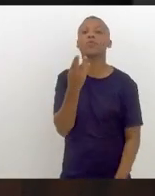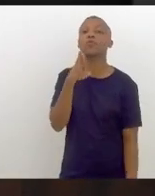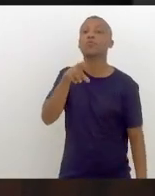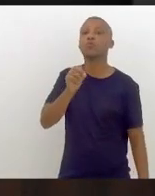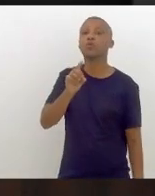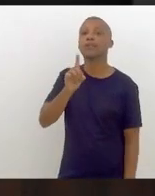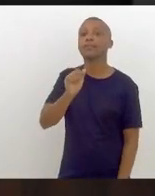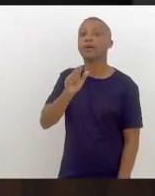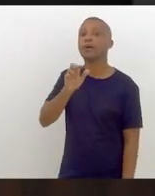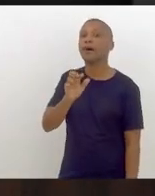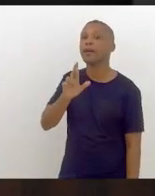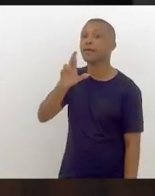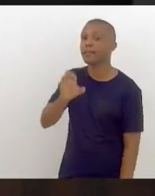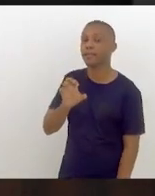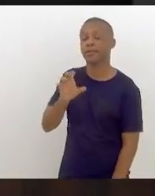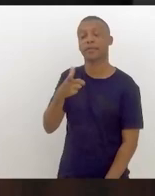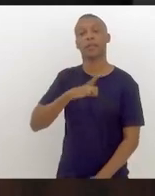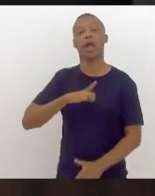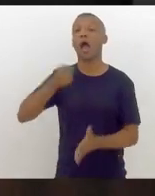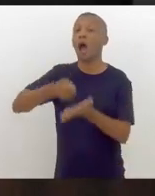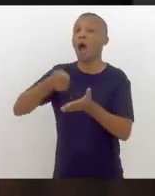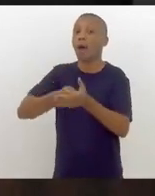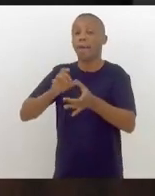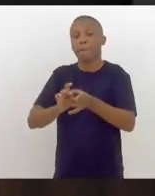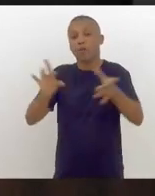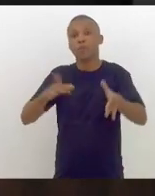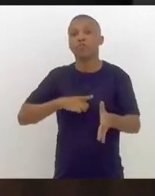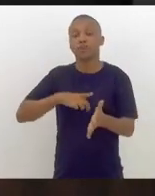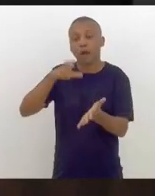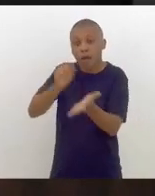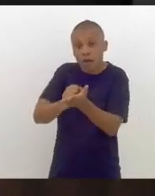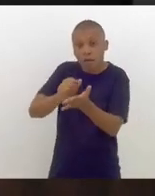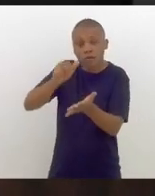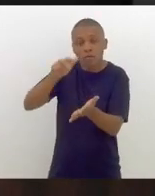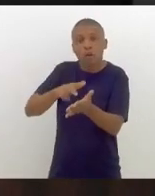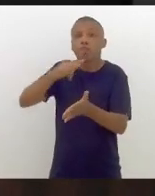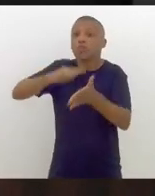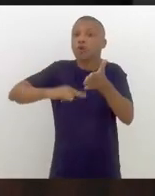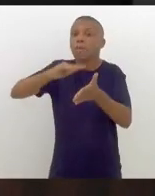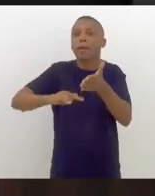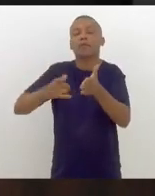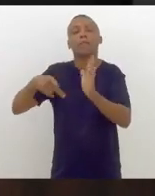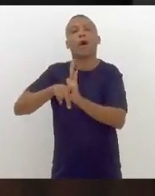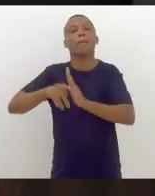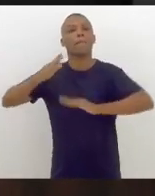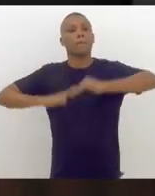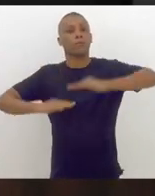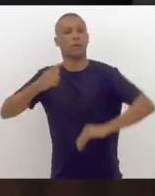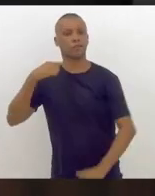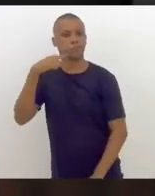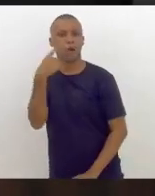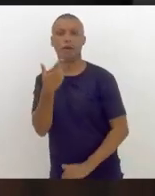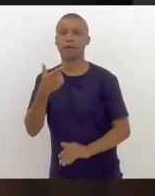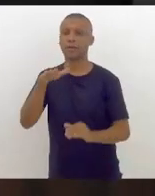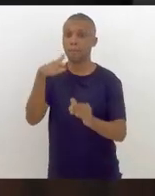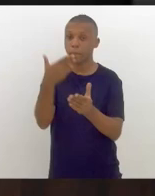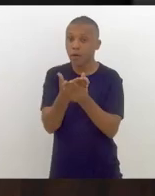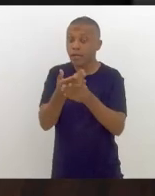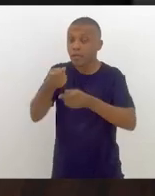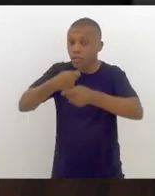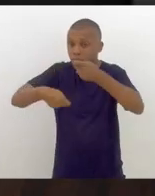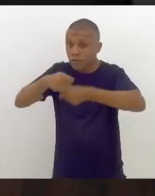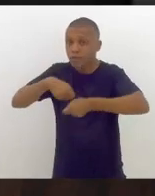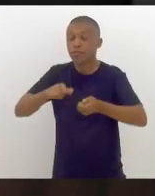dalvari que dispõe sobre a possibilidade de autenticação de documentos por advogados em processos administrativos parecer